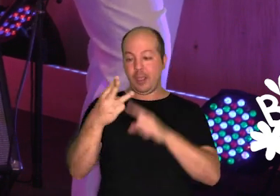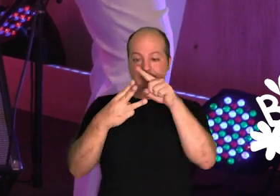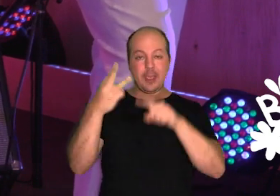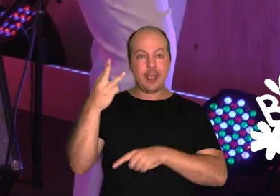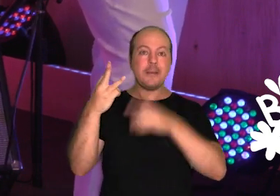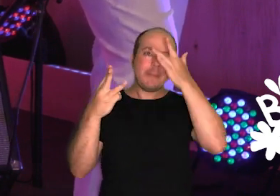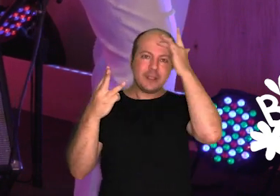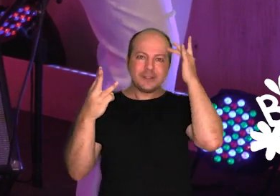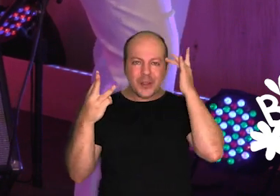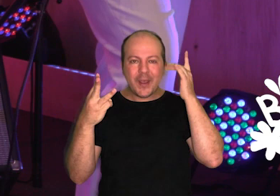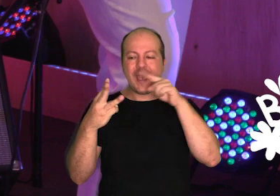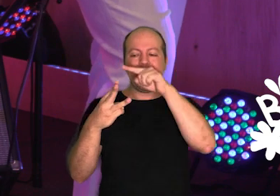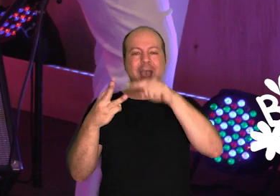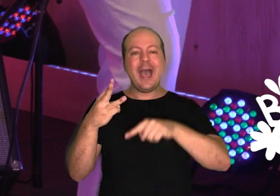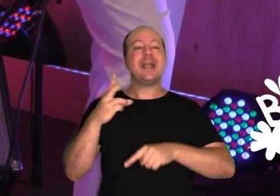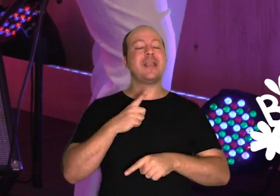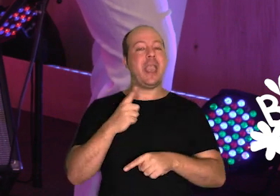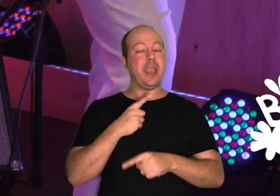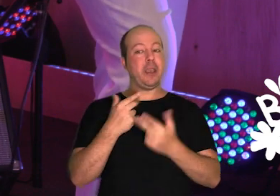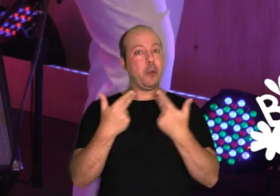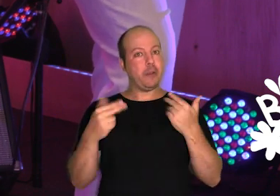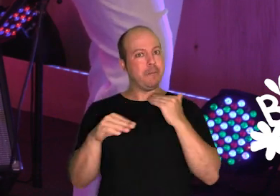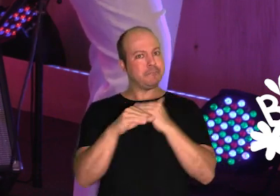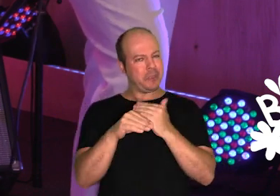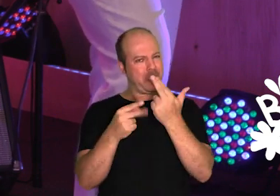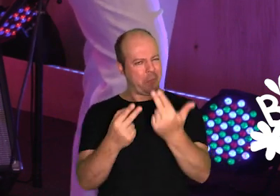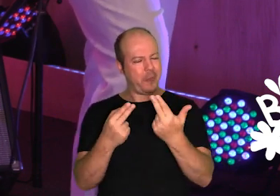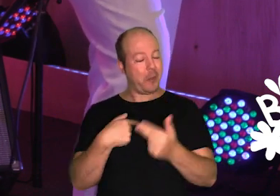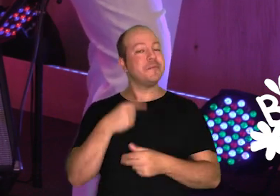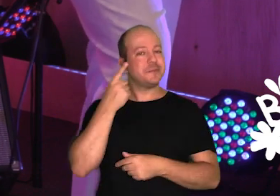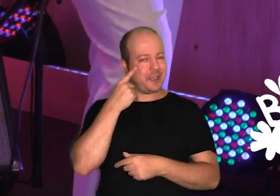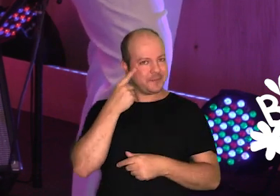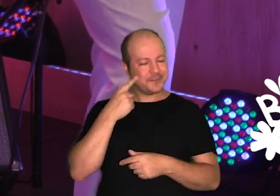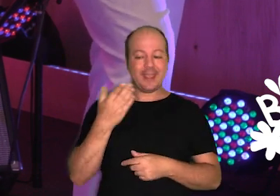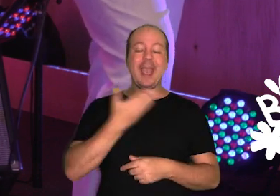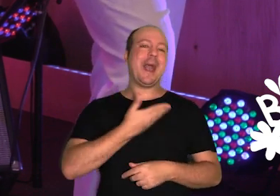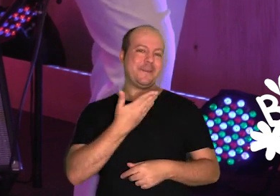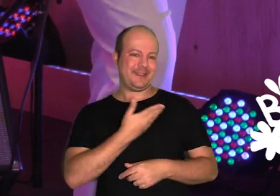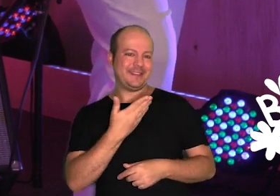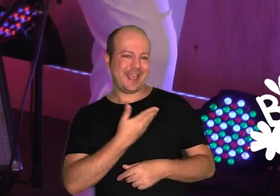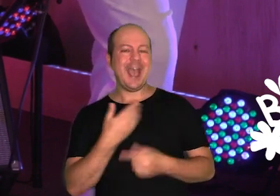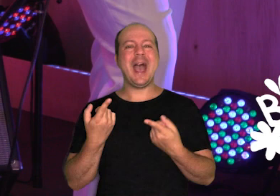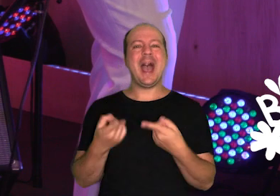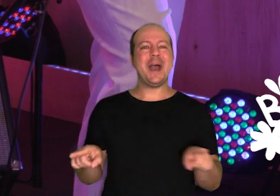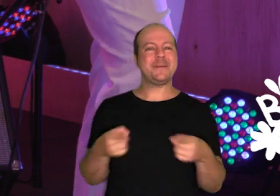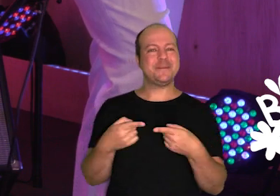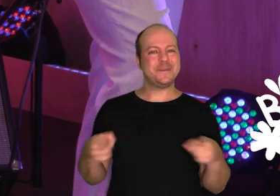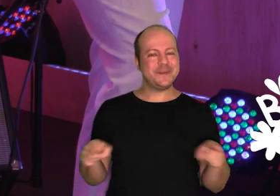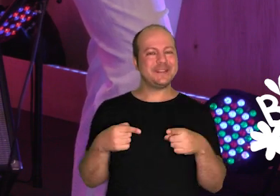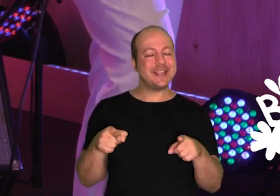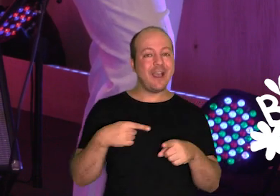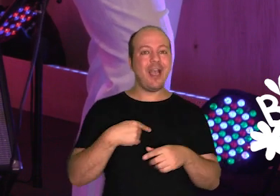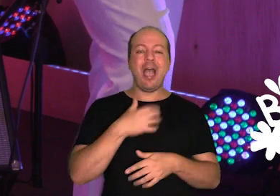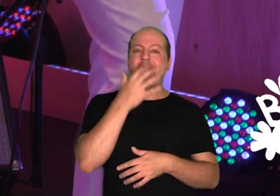de três pessoas que têm três coisas em comum. Gente, olha que fofo. A amizade, a música